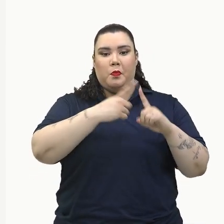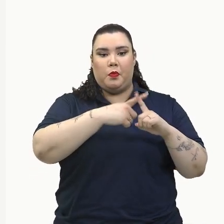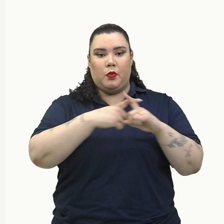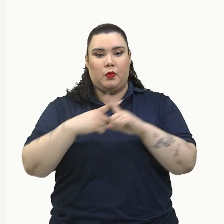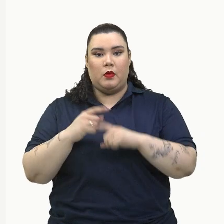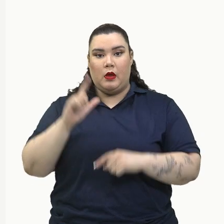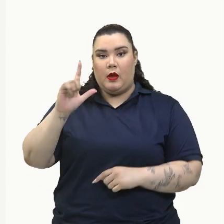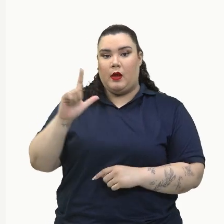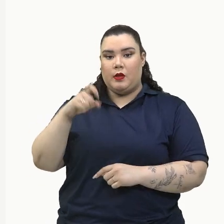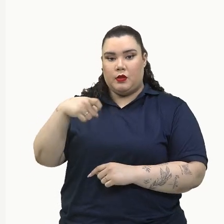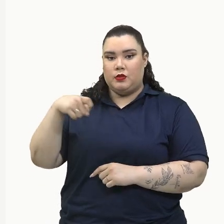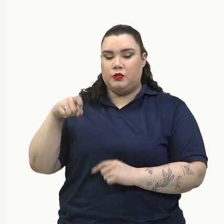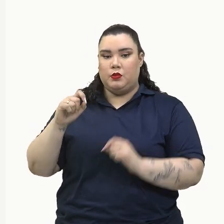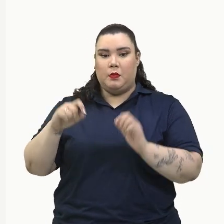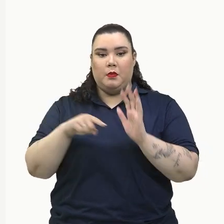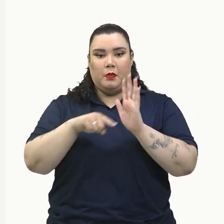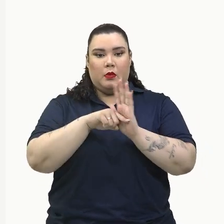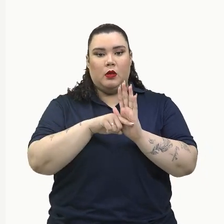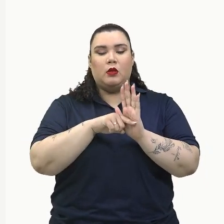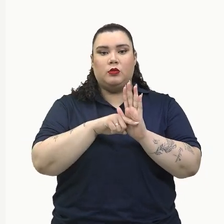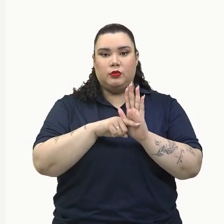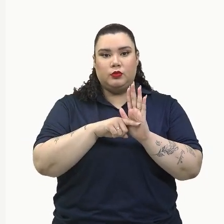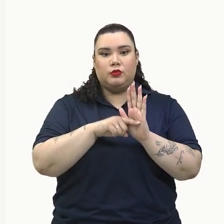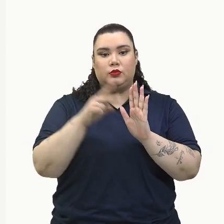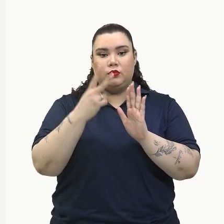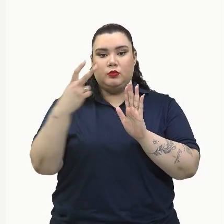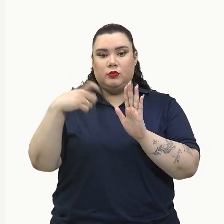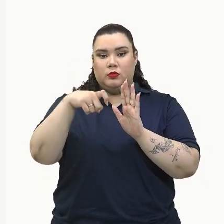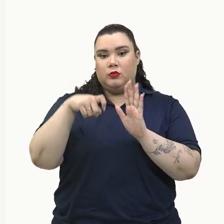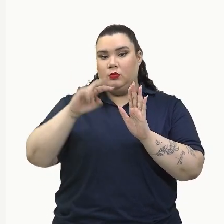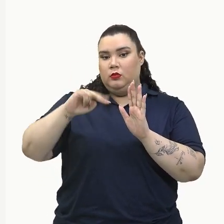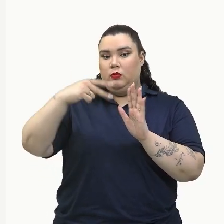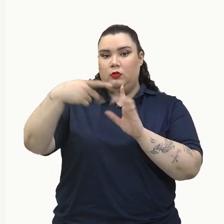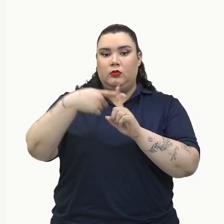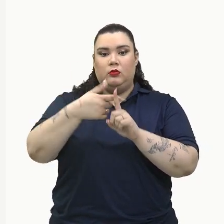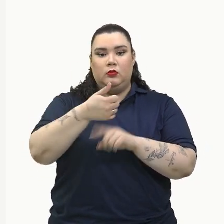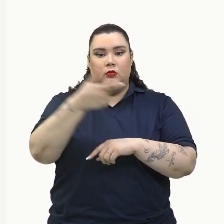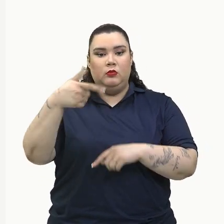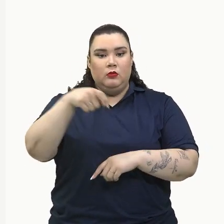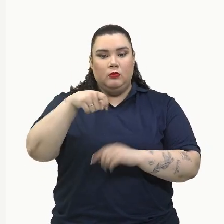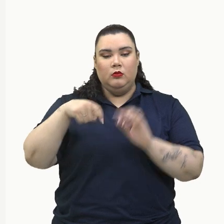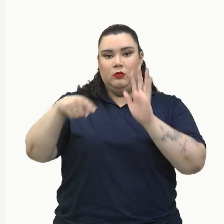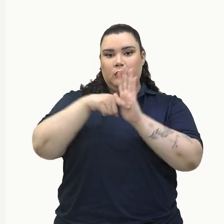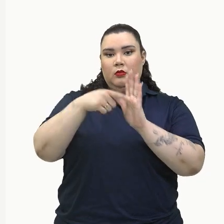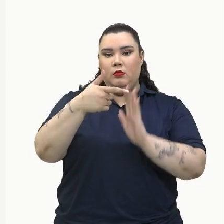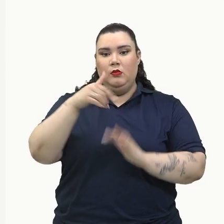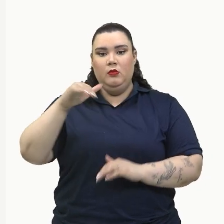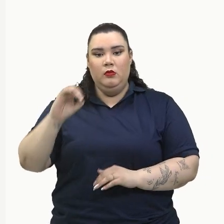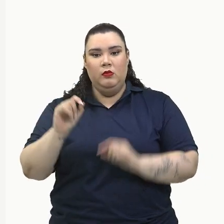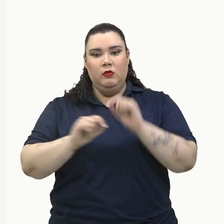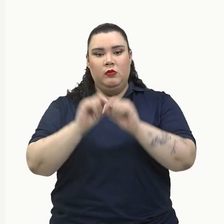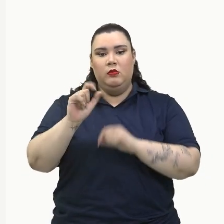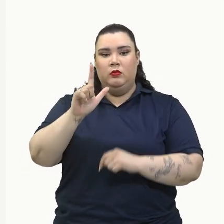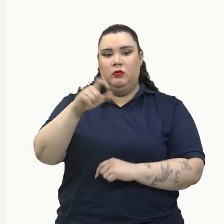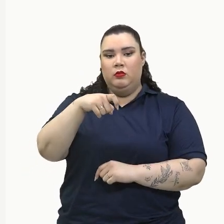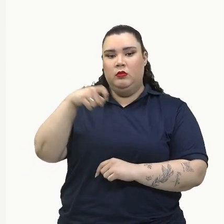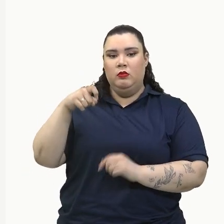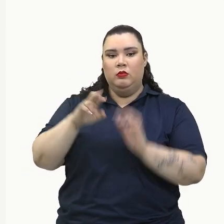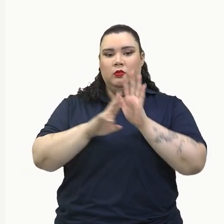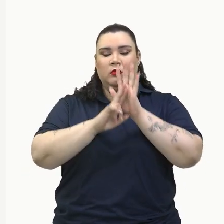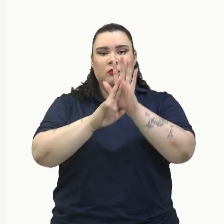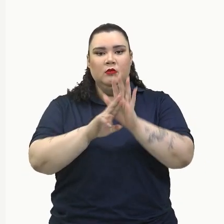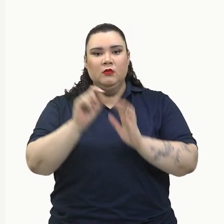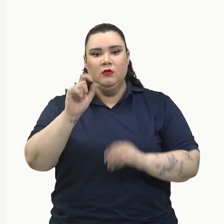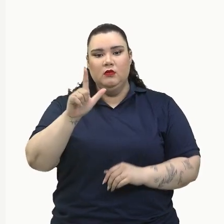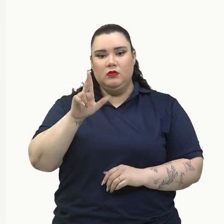Lx menos 2x ao quadrado mais 12x menos 20, onde Lx representa o lucro em